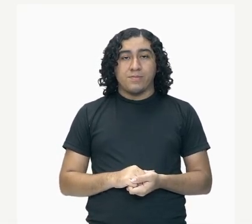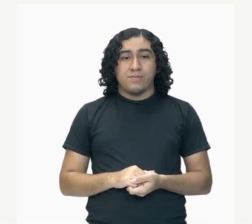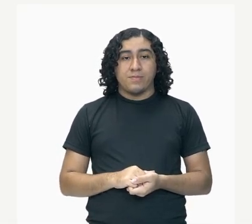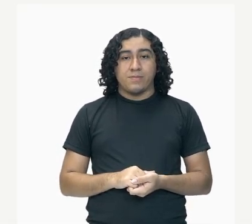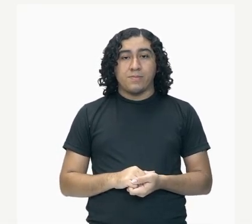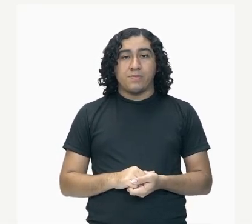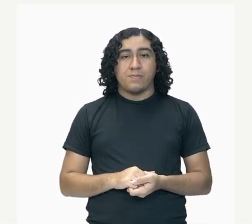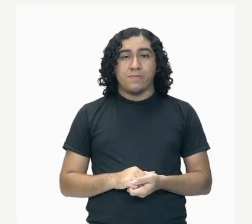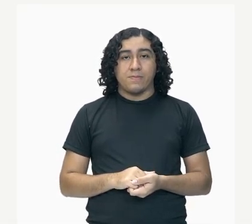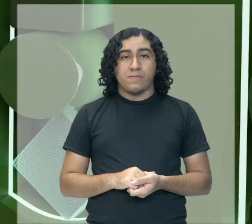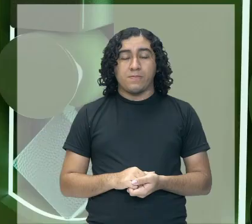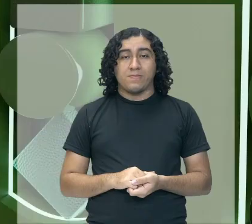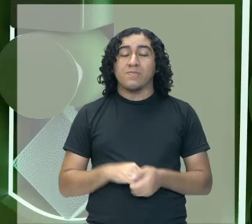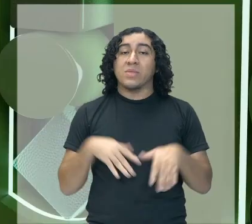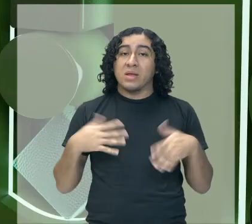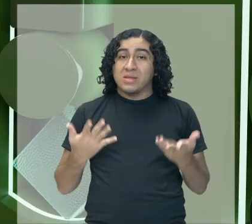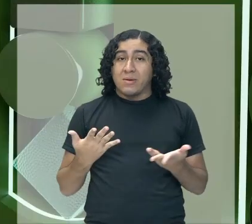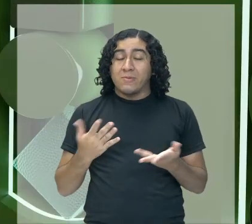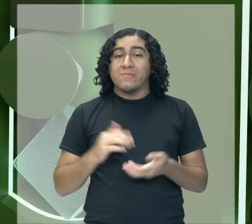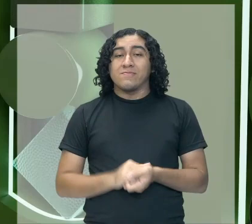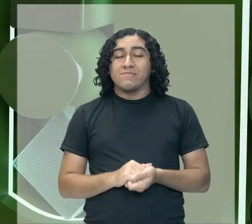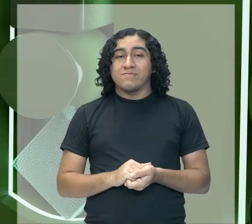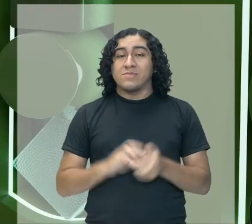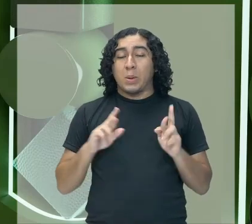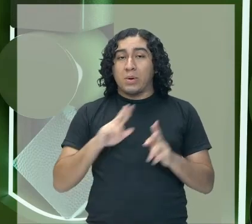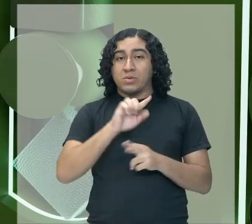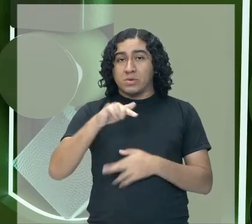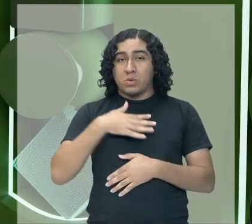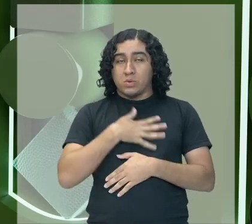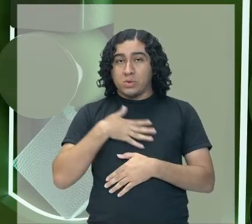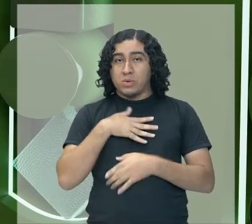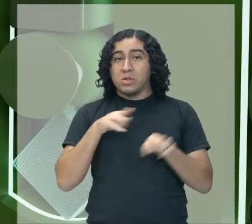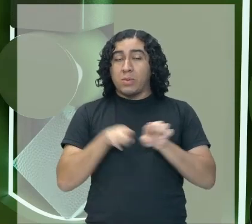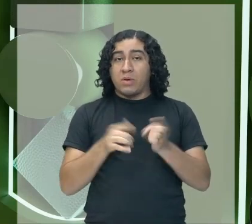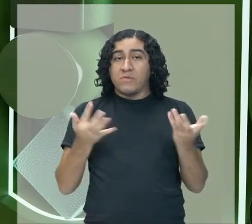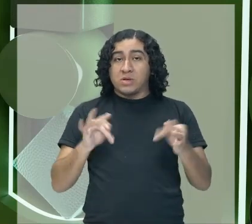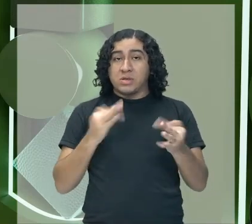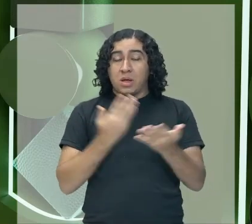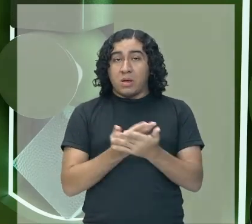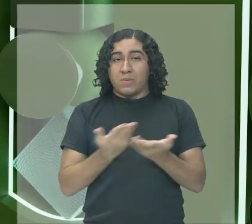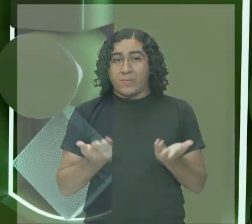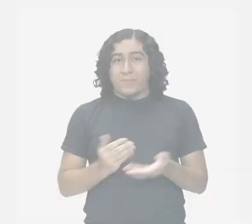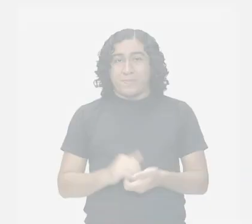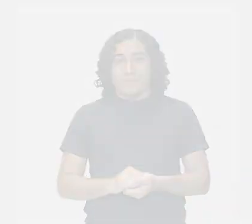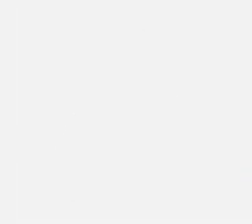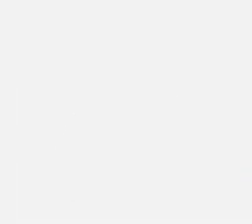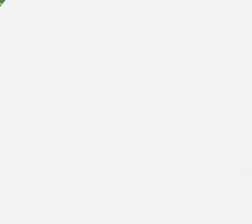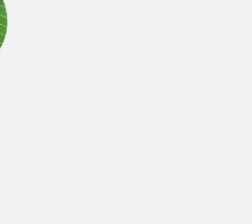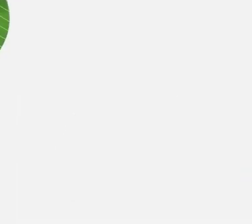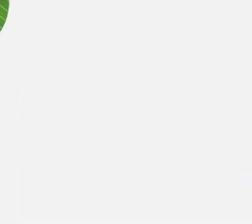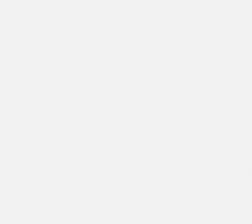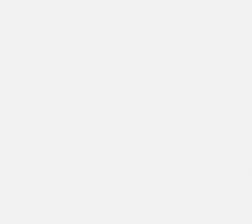pessoal é isso eu espero que vocês tenham gostado e eu finalizo aqui a aula com